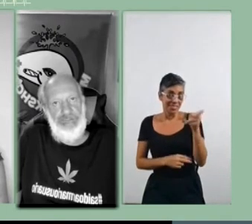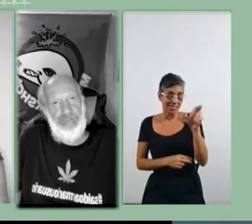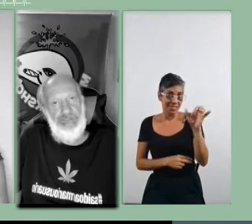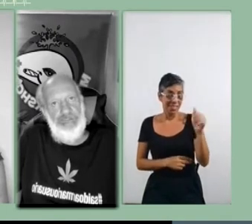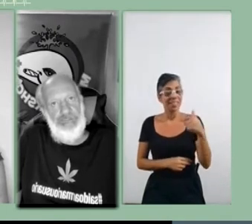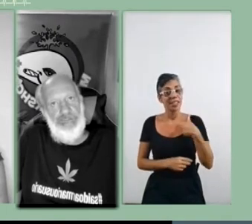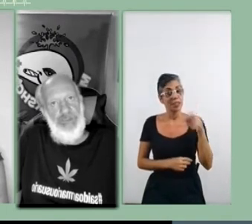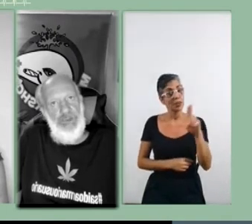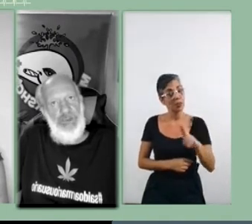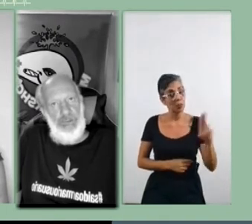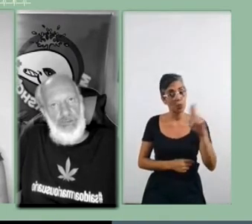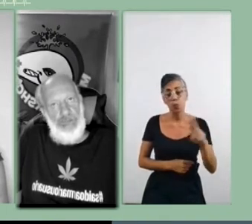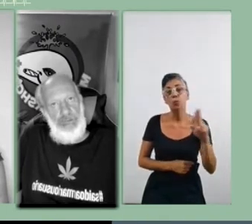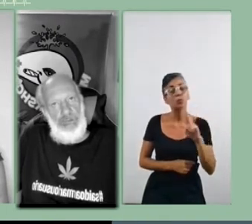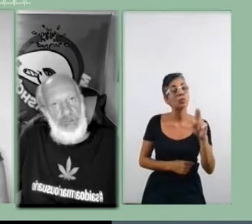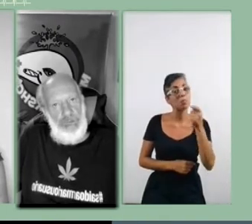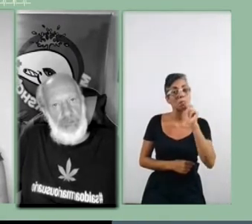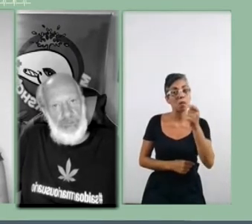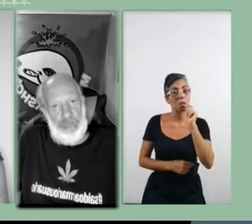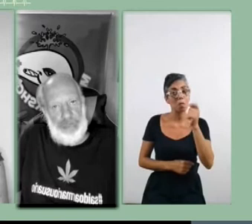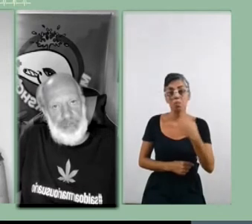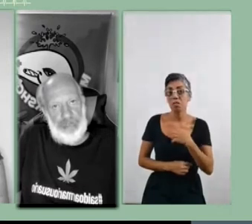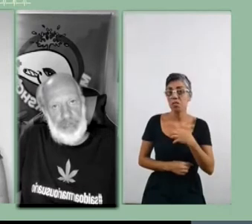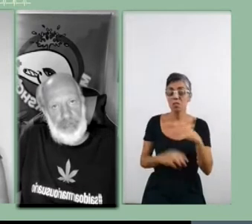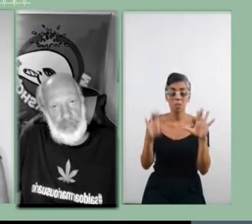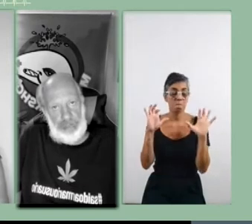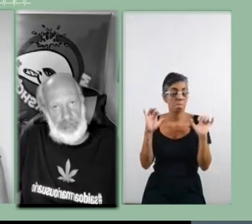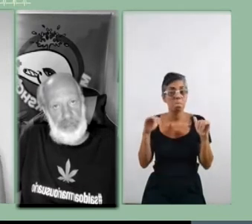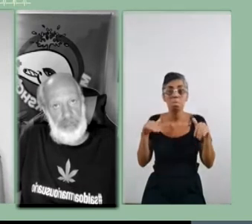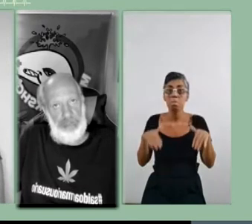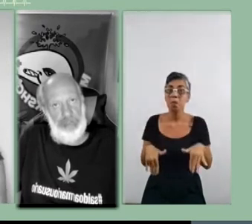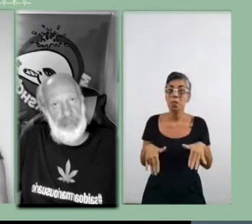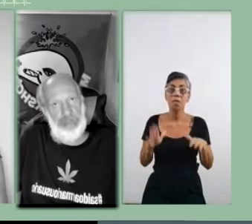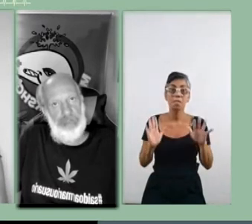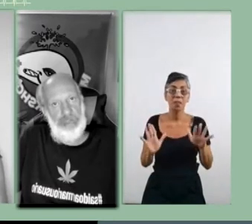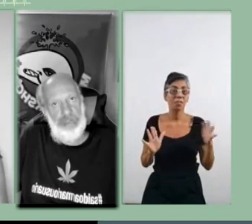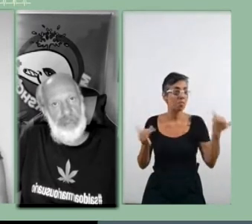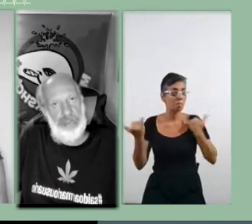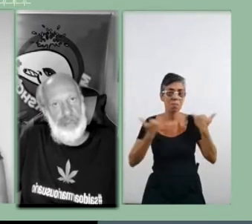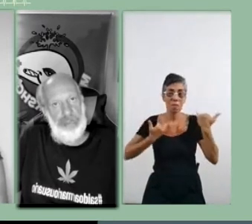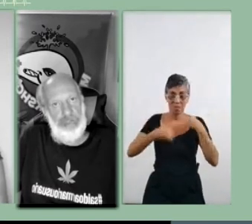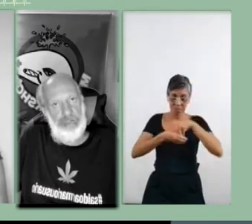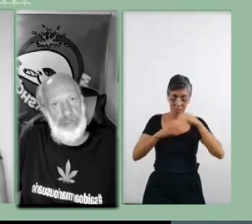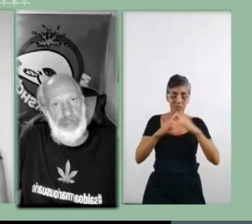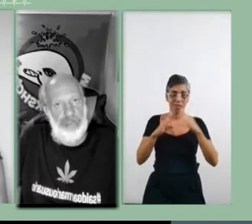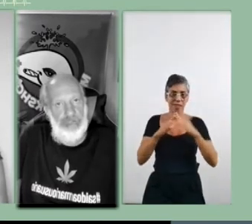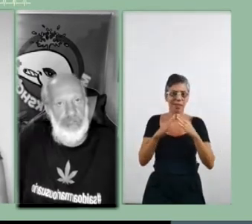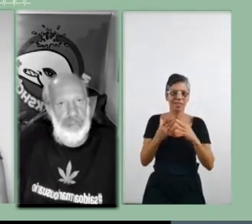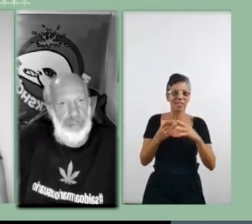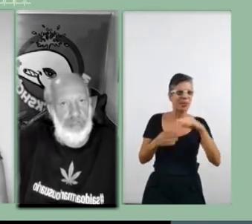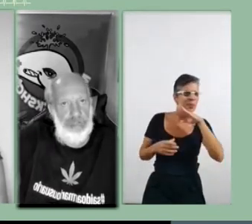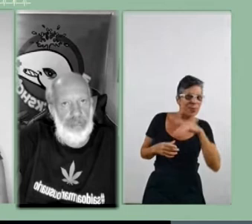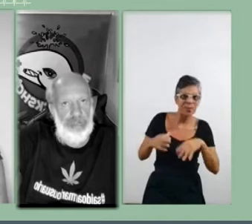muito tempo eu usei maconha, me sentia muito bem, mas tudo que eu ouvia dentro de casa era o contrário, né? A gente está vivendo